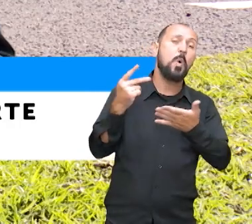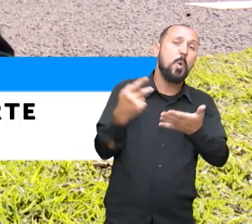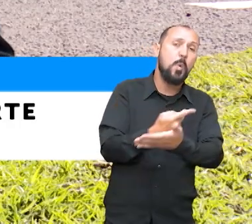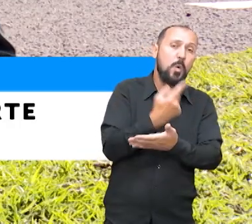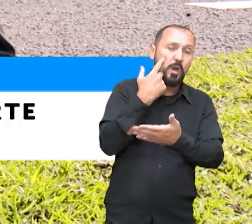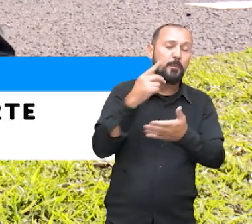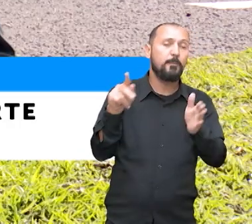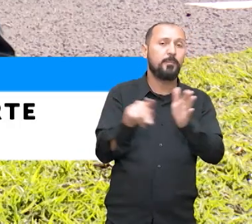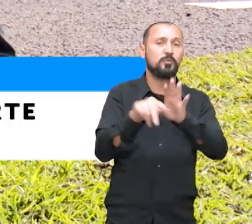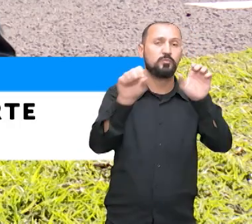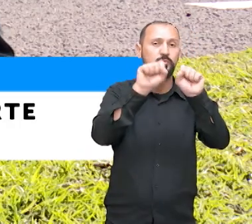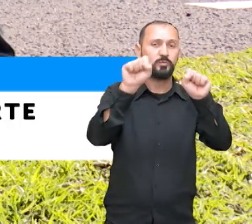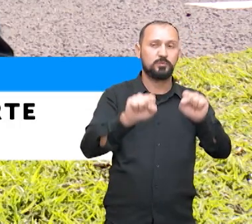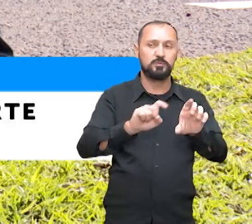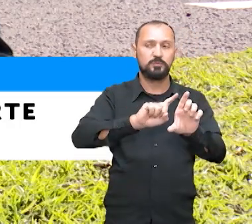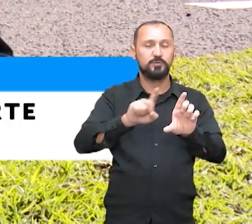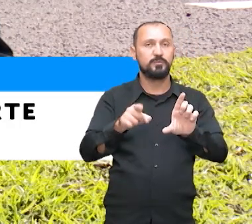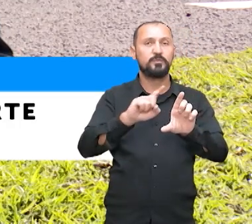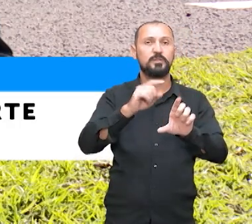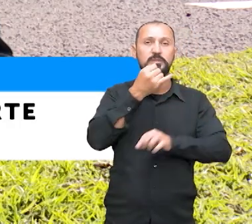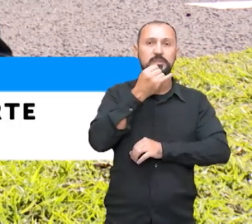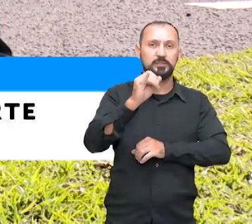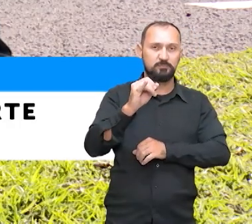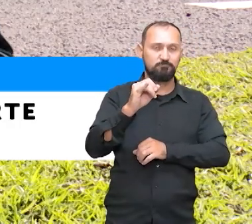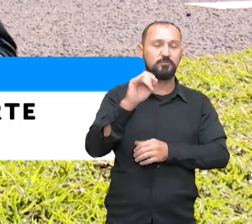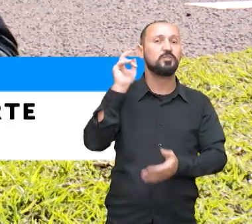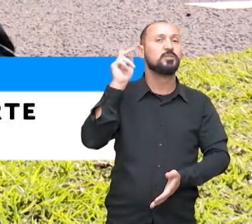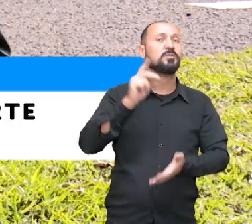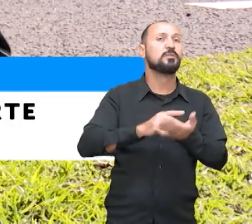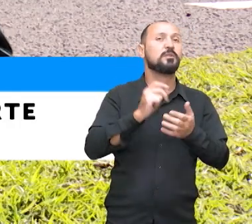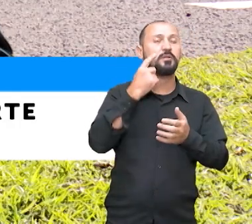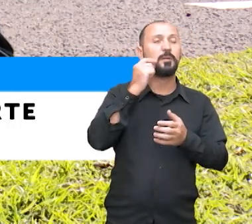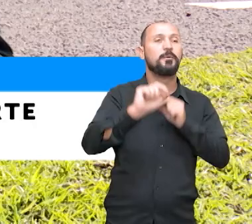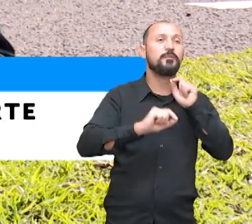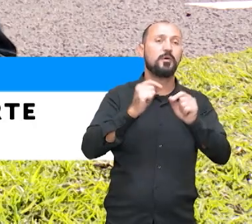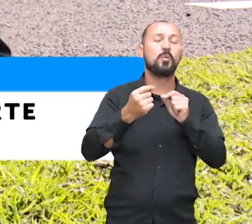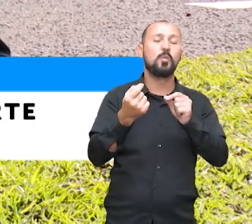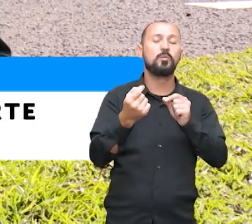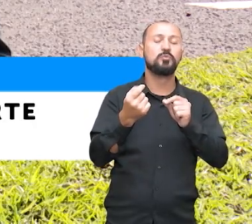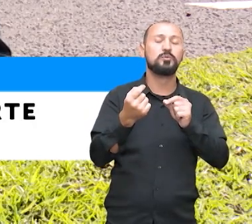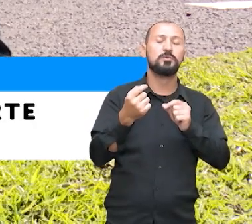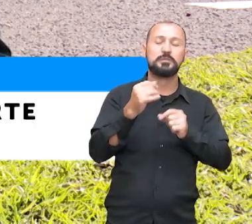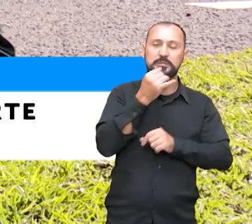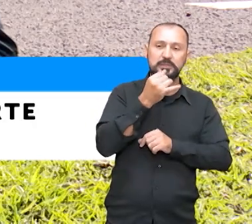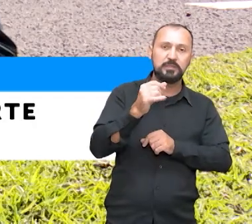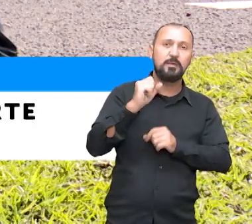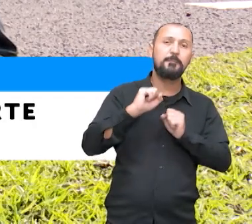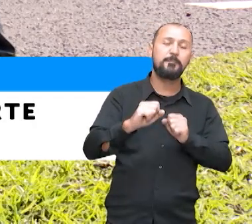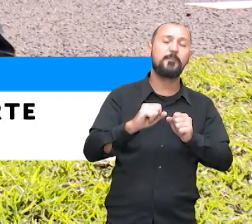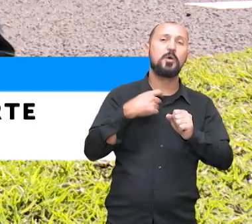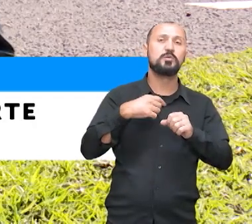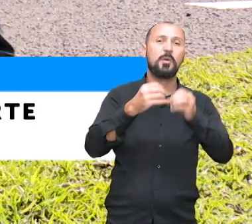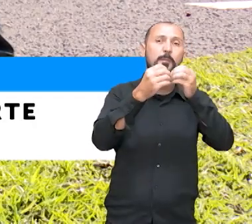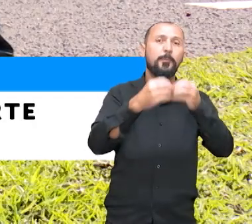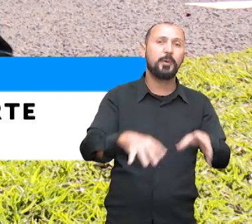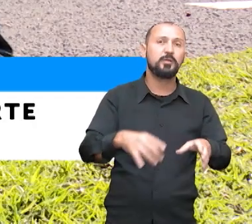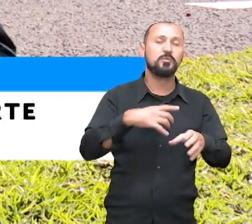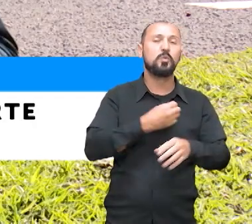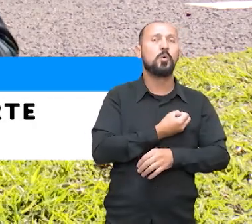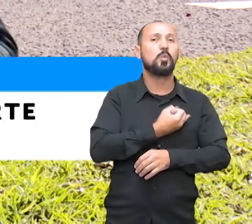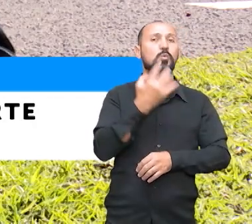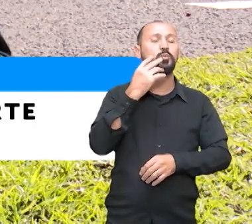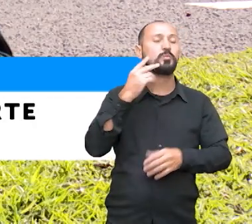possíveis irregularidades do sistema de medição de energia elétrica e na realização de leitura de consumo, que podem ter